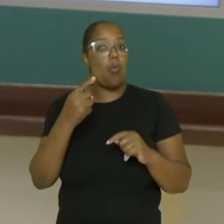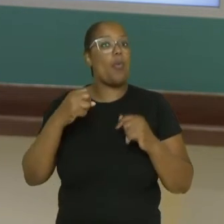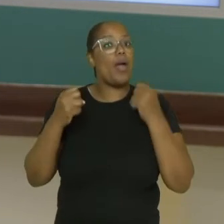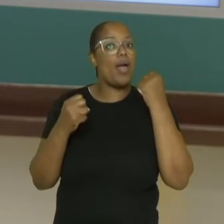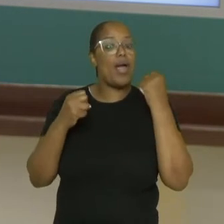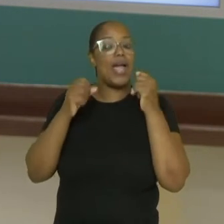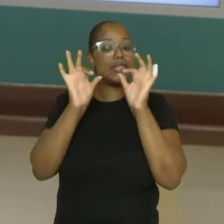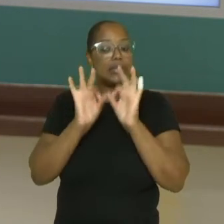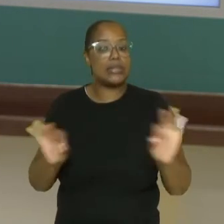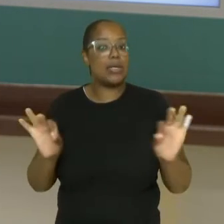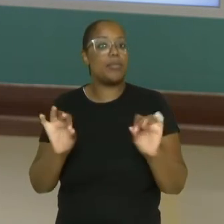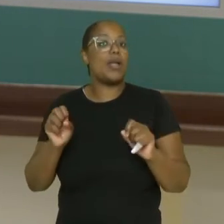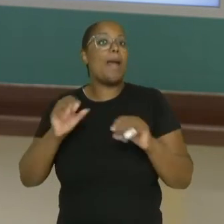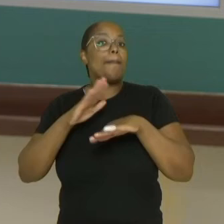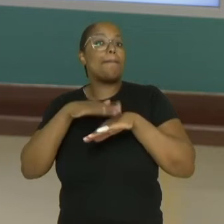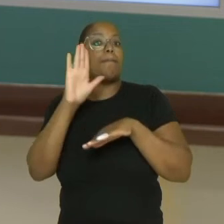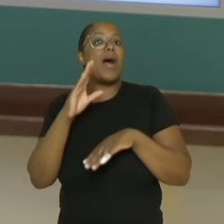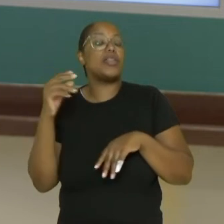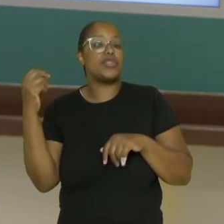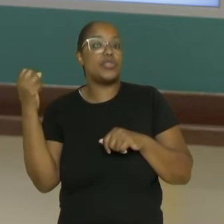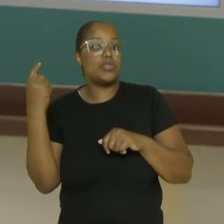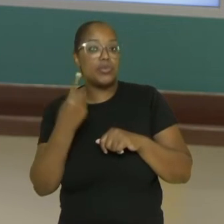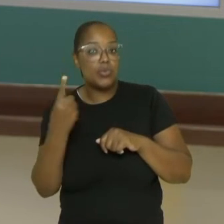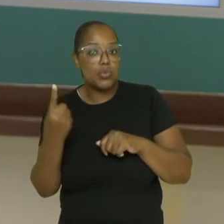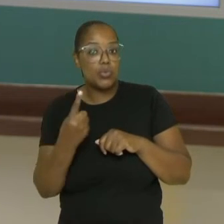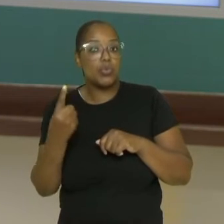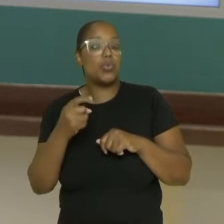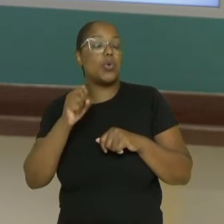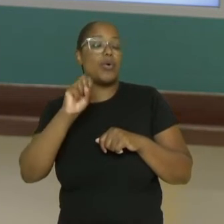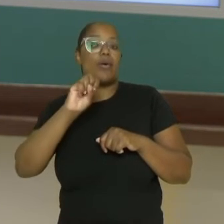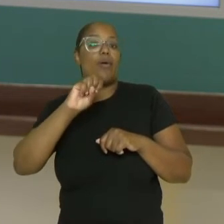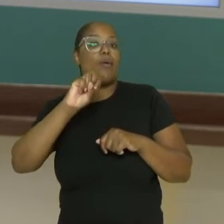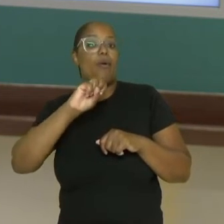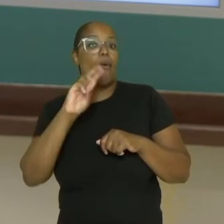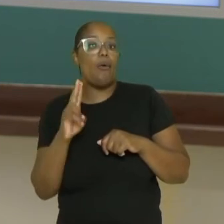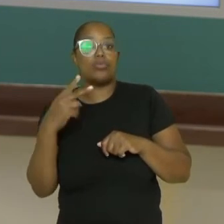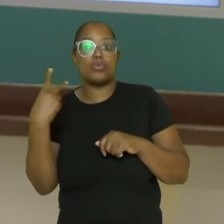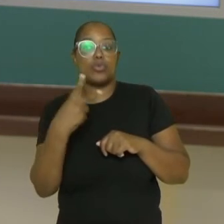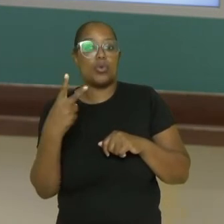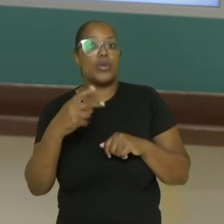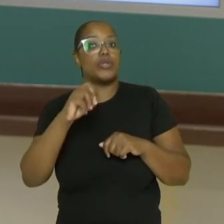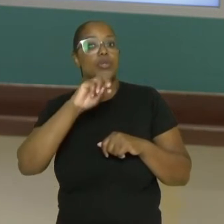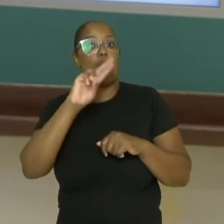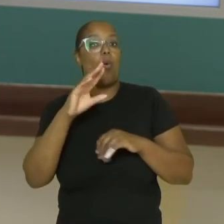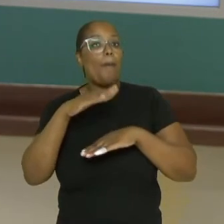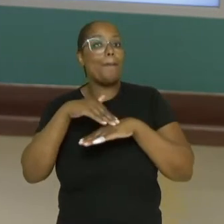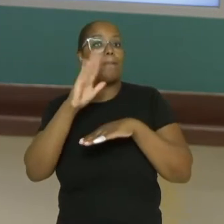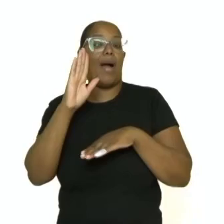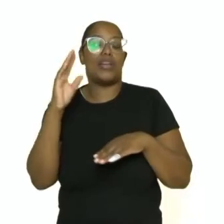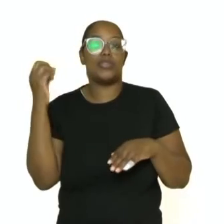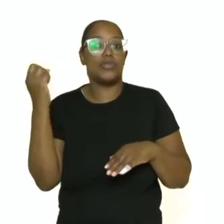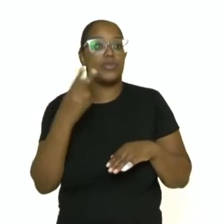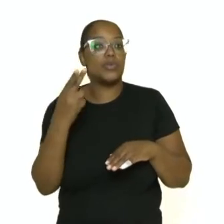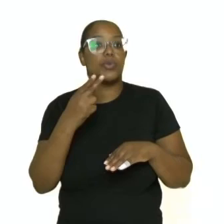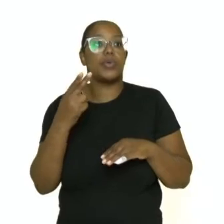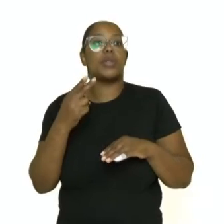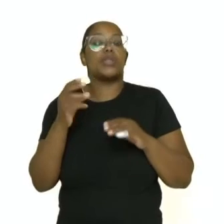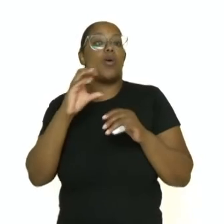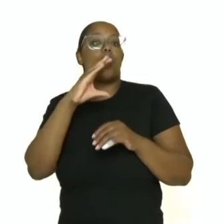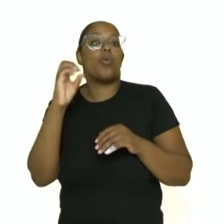de um, então nós já vamos ter dois ou mais como um sujeito composto, tá? Então, observe aqui,